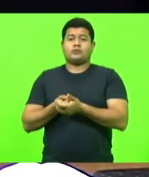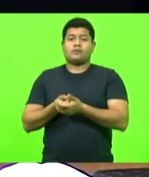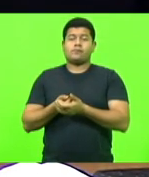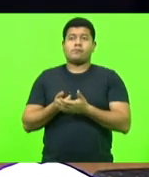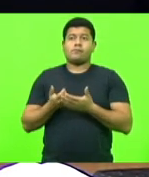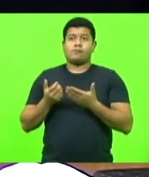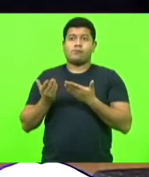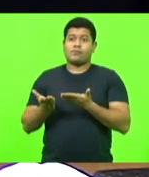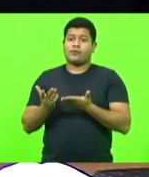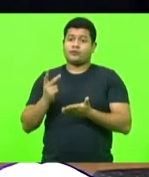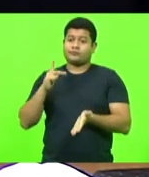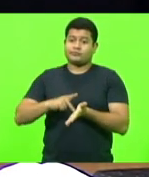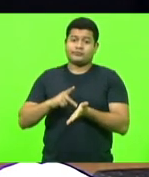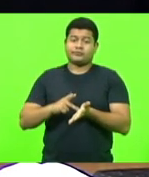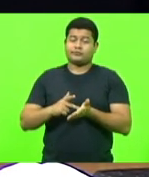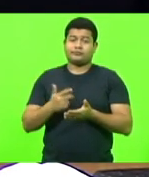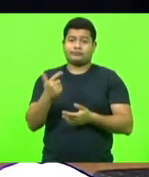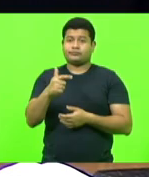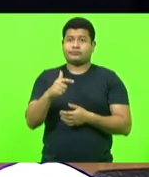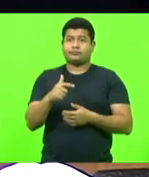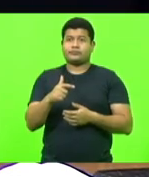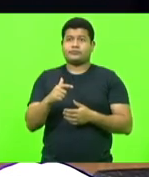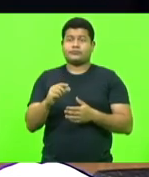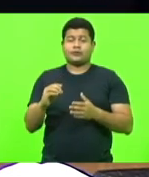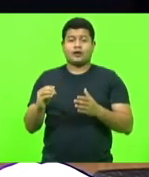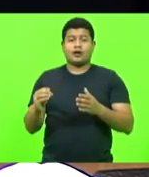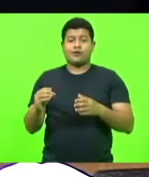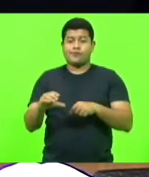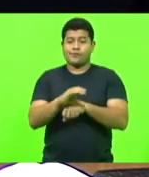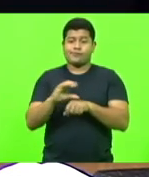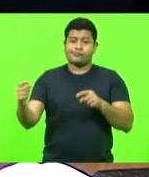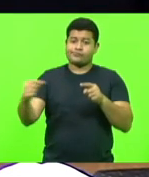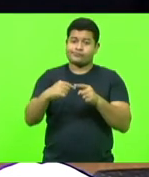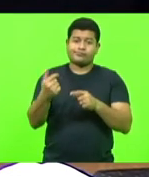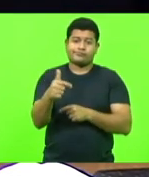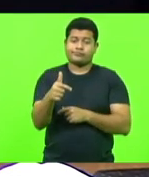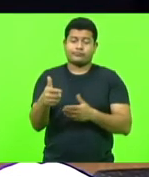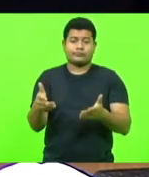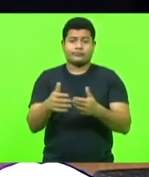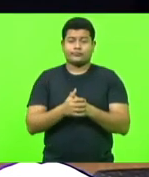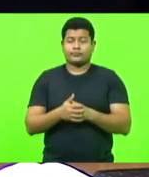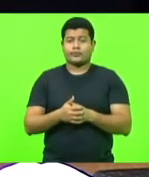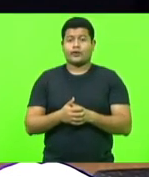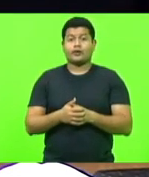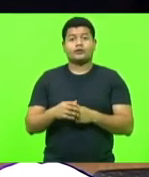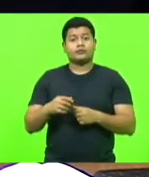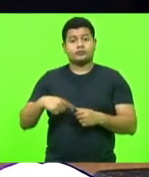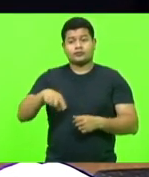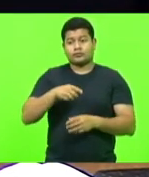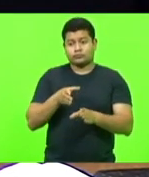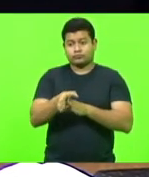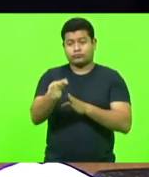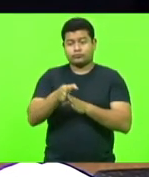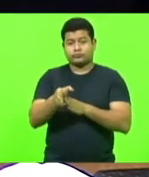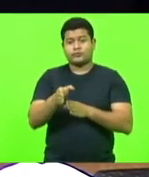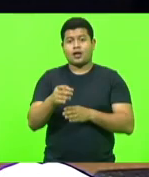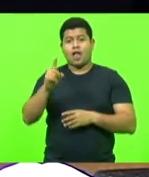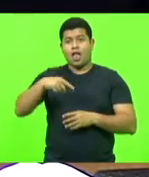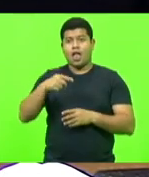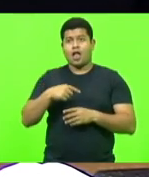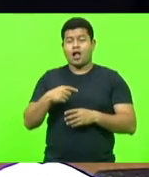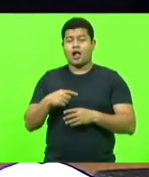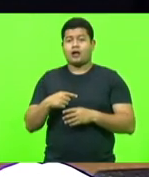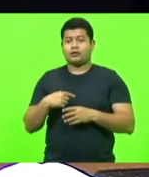que de fato não entram no texto constitucional. Então, a orientação do PL é de seguir o voto não,